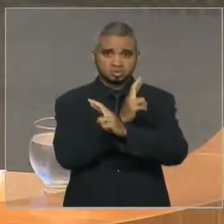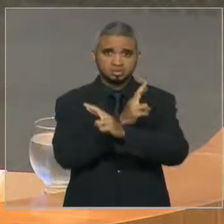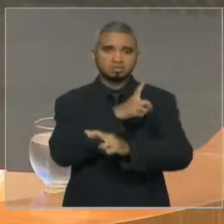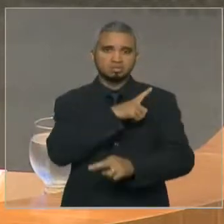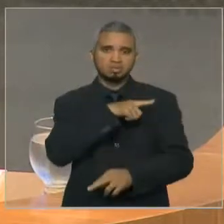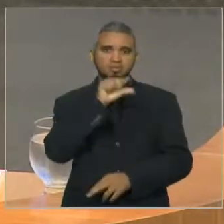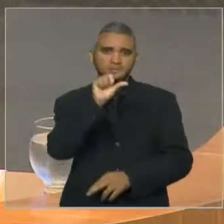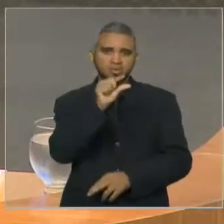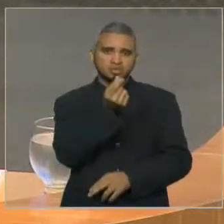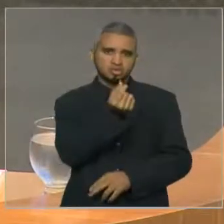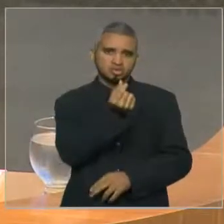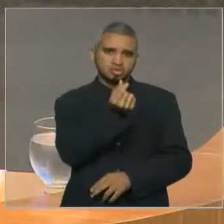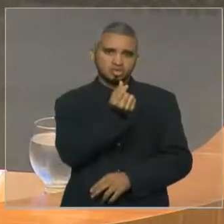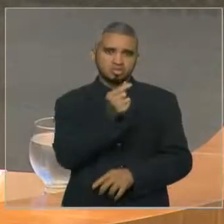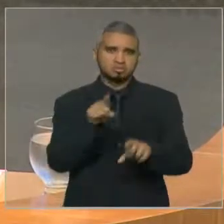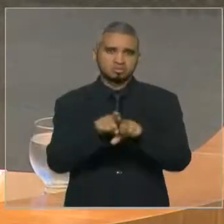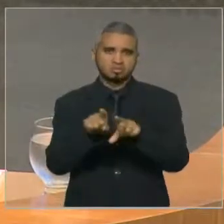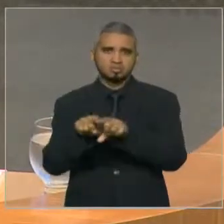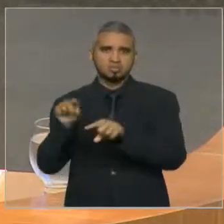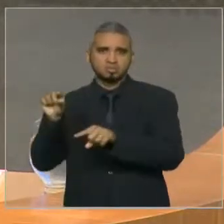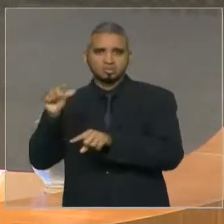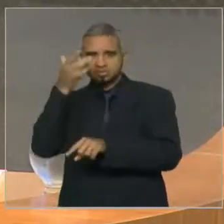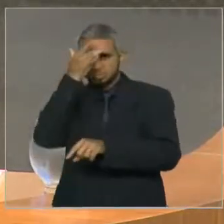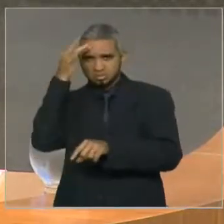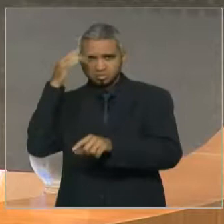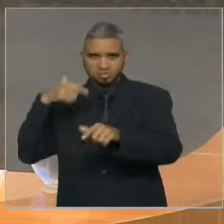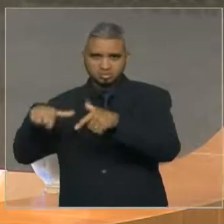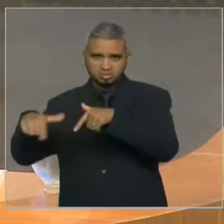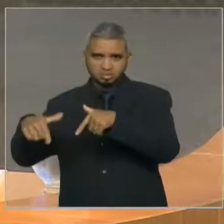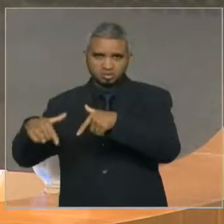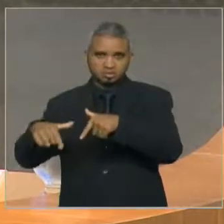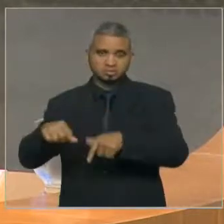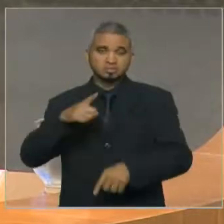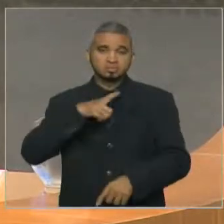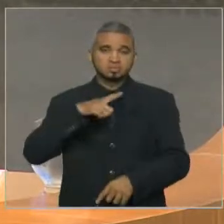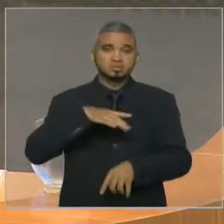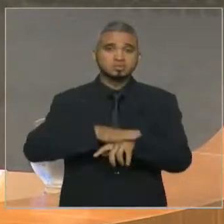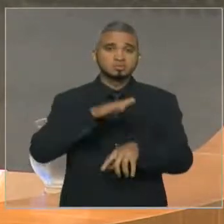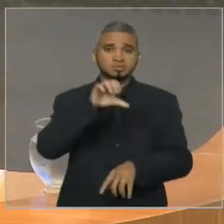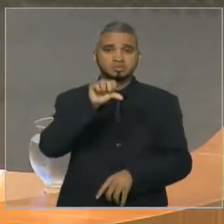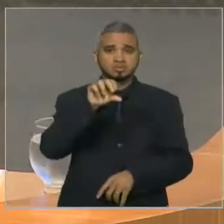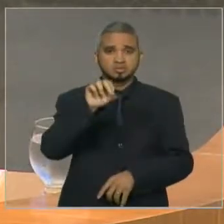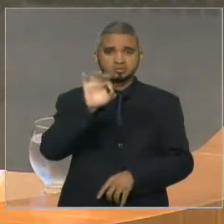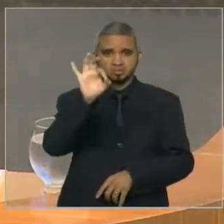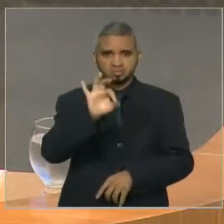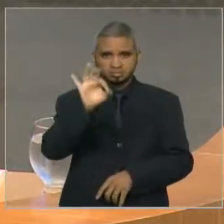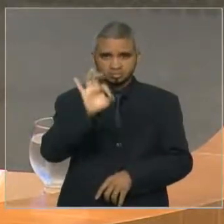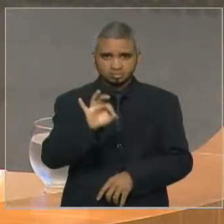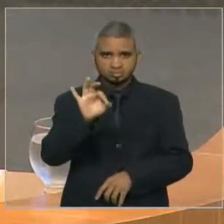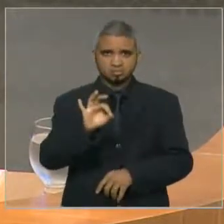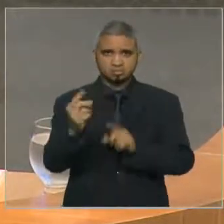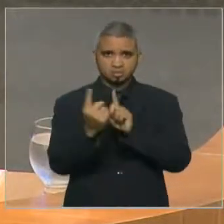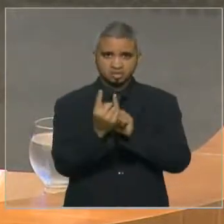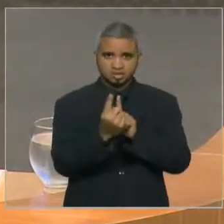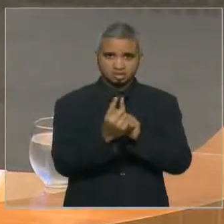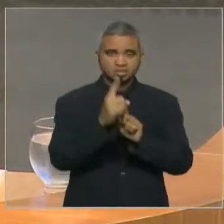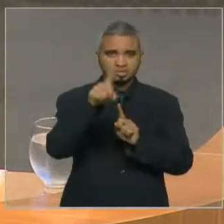humanos. Para se ter uma ideia, mais de 90% dos atendimentos da Receita Federal são feitos pela